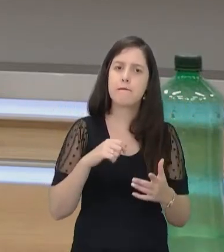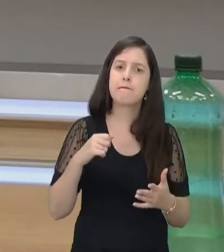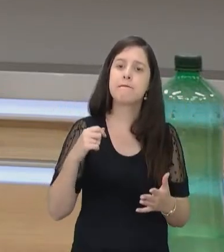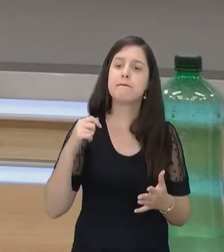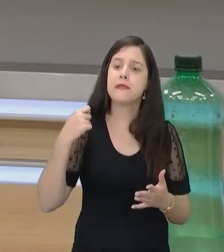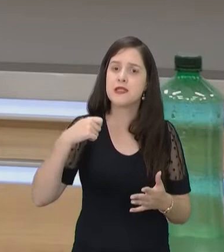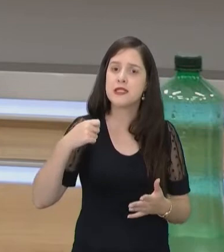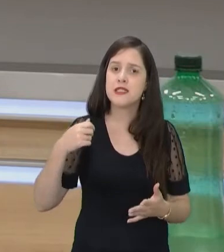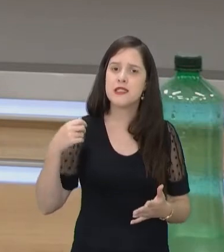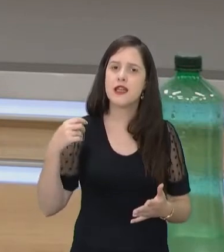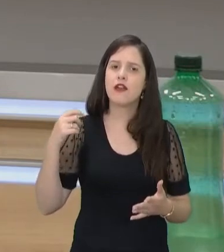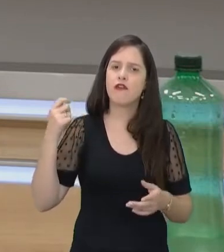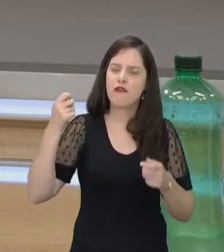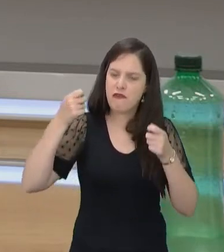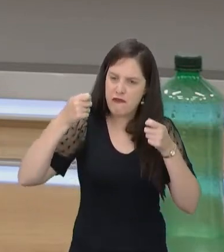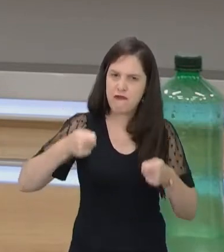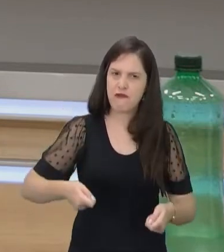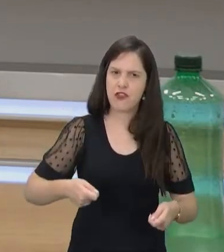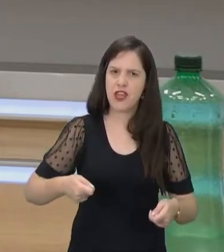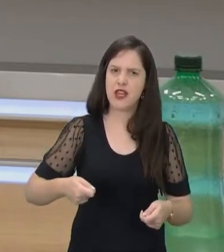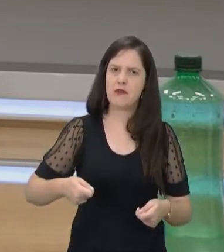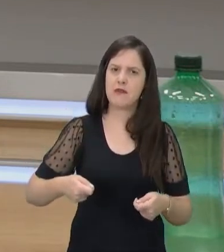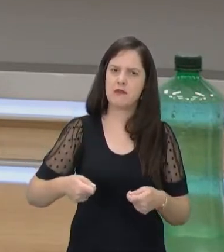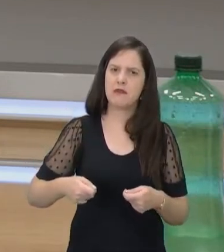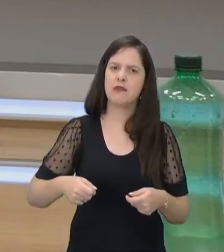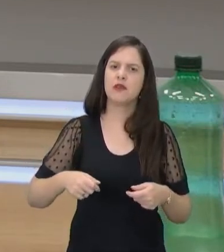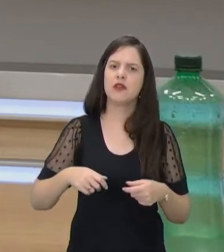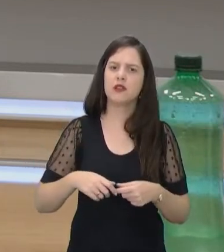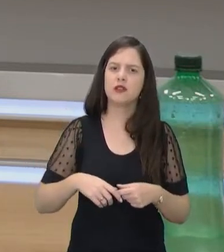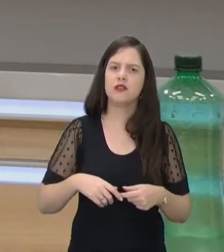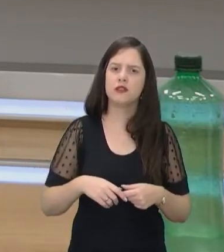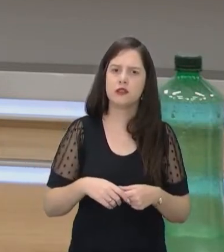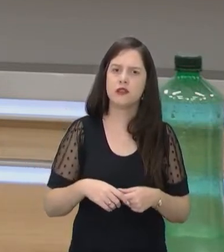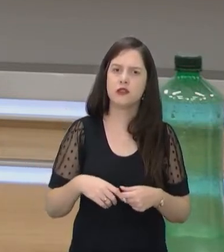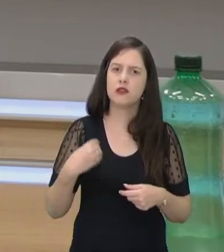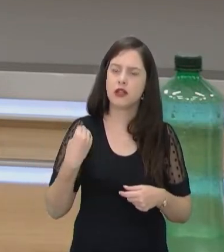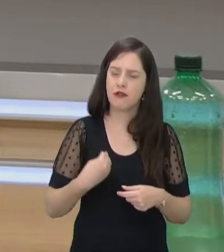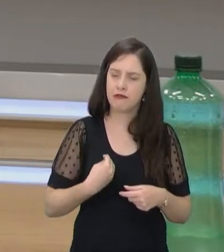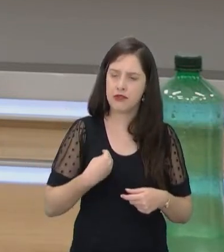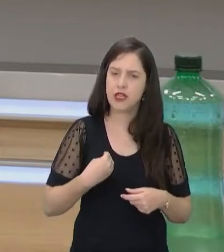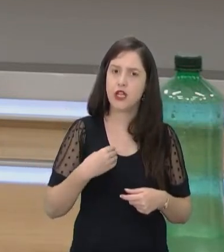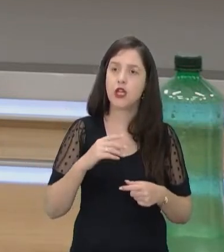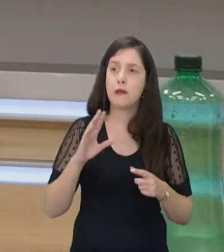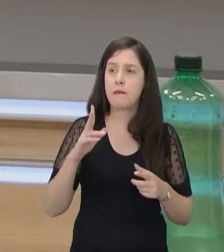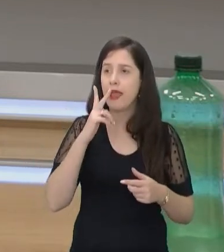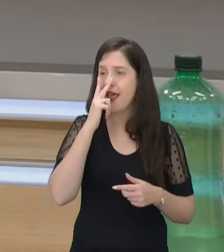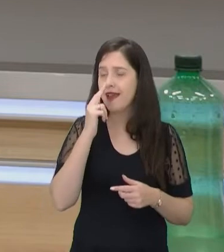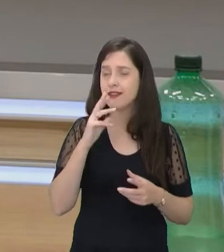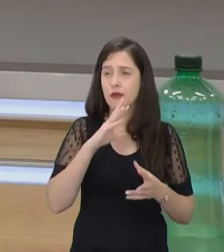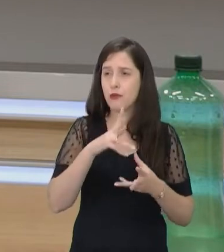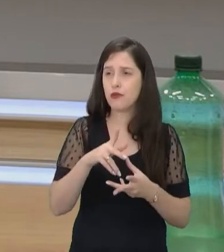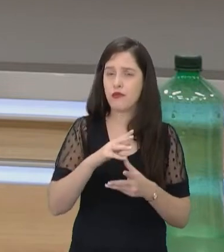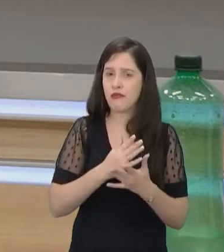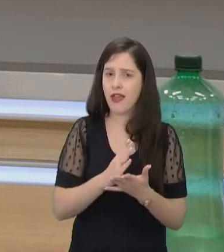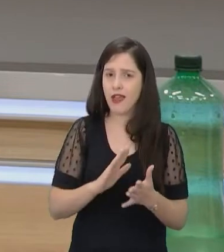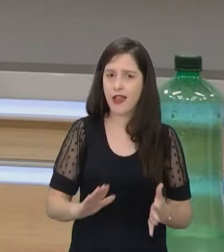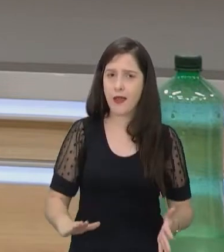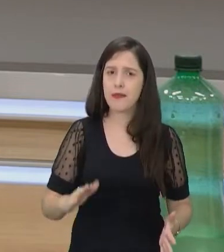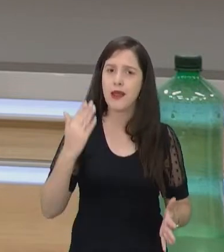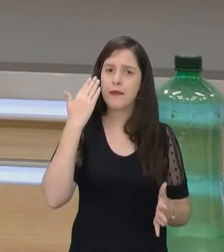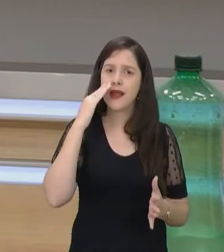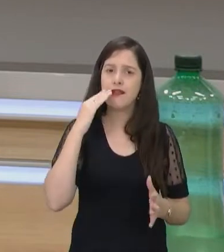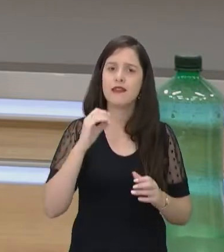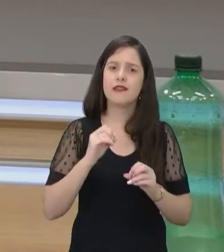no ponto e mesmo sendo chato e mesmo parecendo o Mad Max da vida que o mundo vai acabar, é para entender